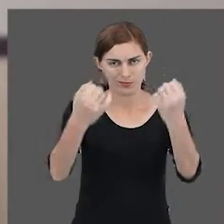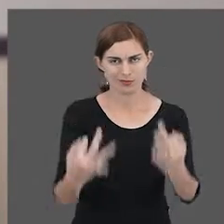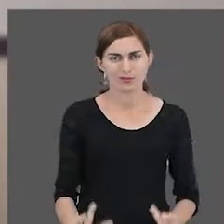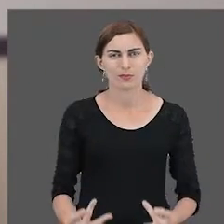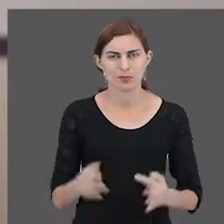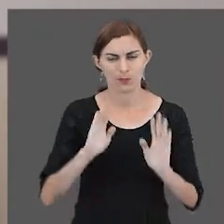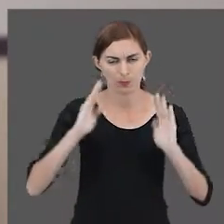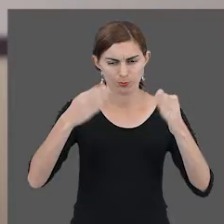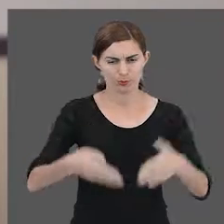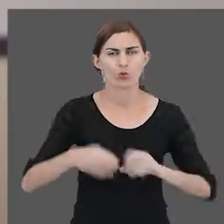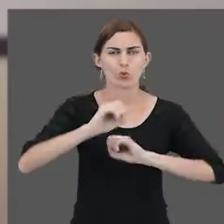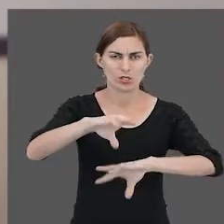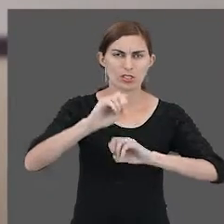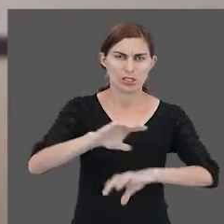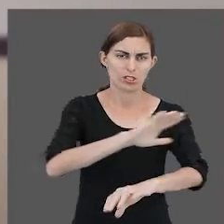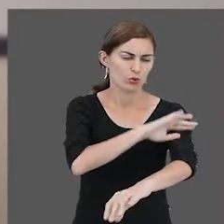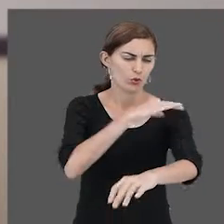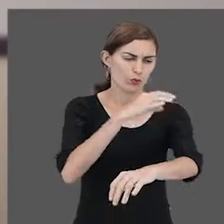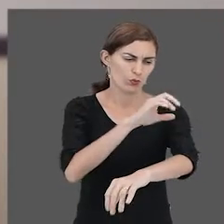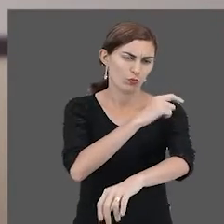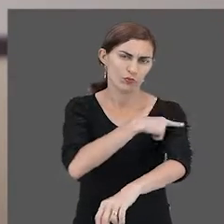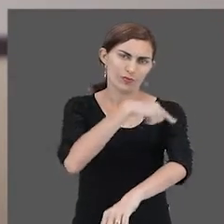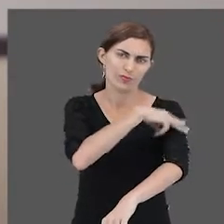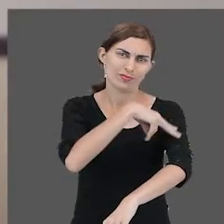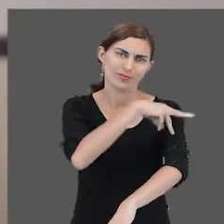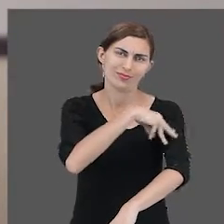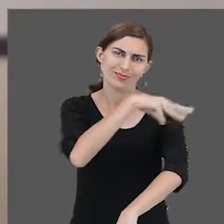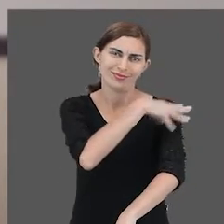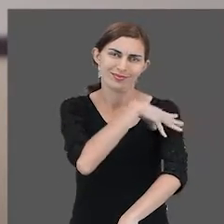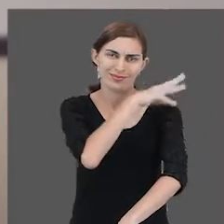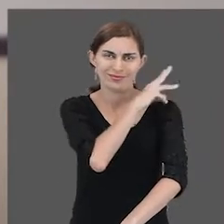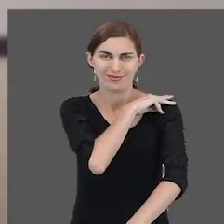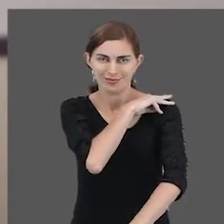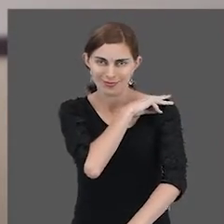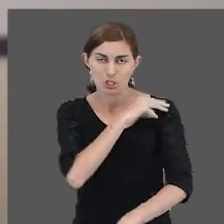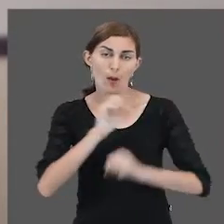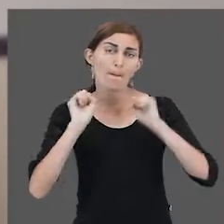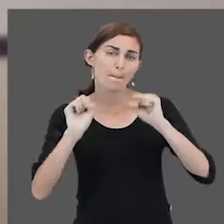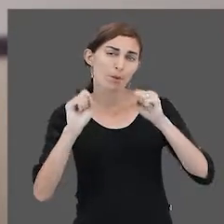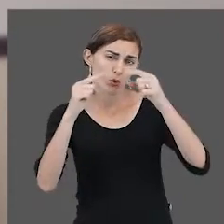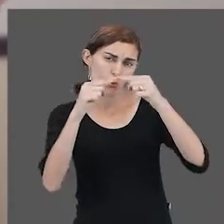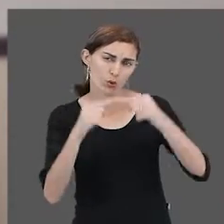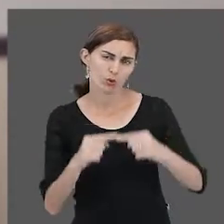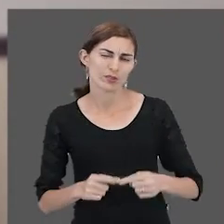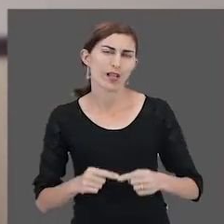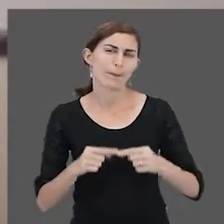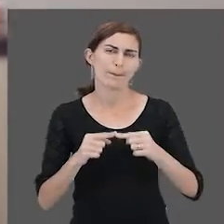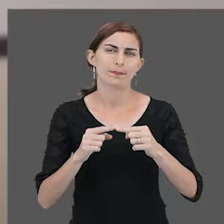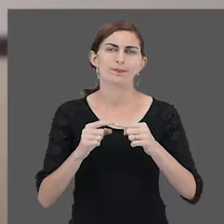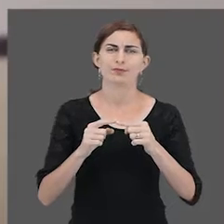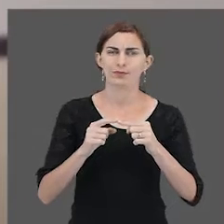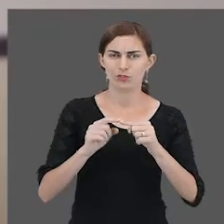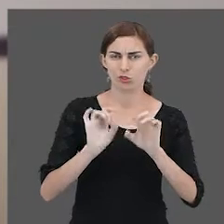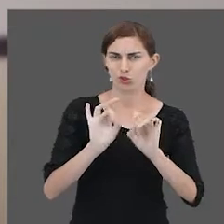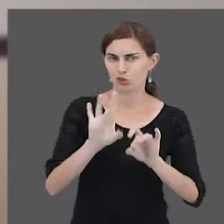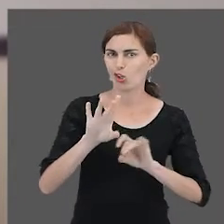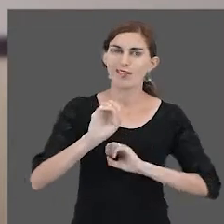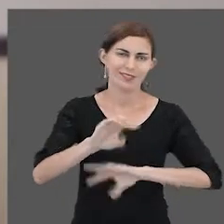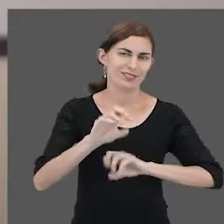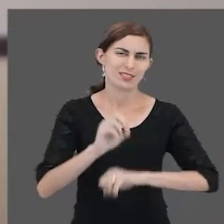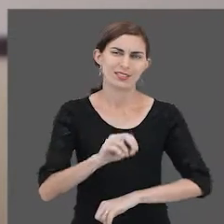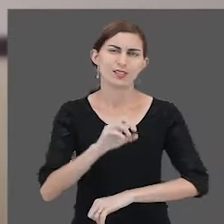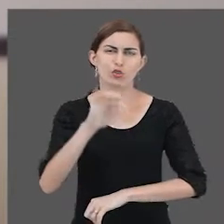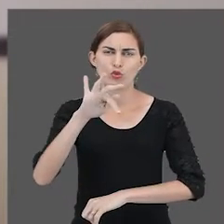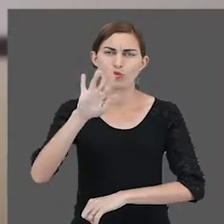têm atuação prioritária no ensino fundamental e médio, pois os recursos do Fundeb só podem ser aplicados nessas etapas do ensino,